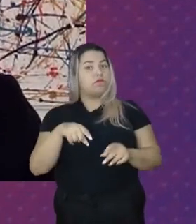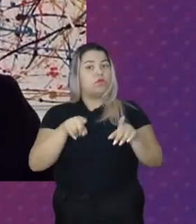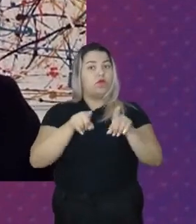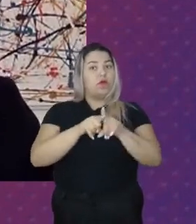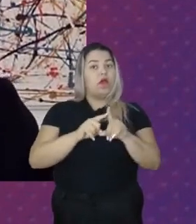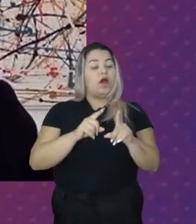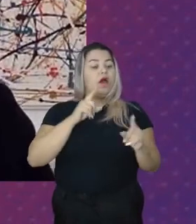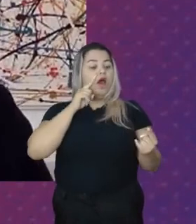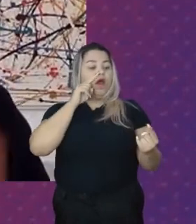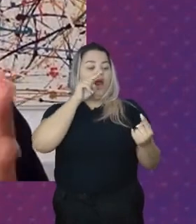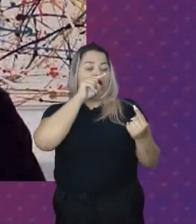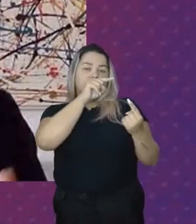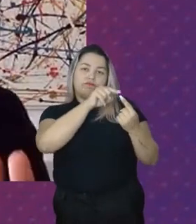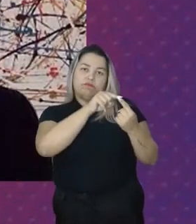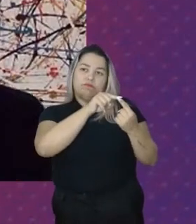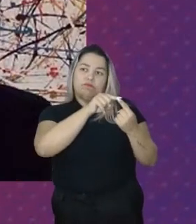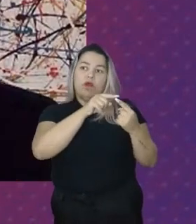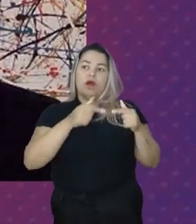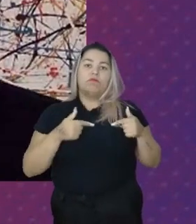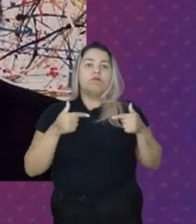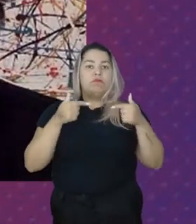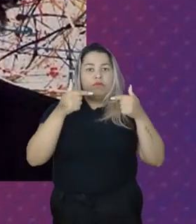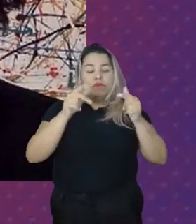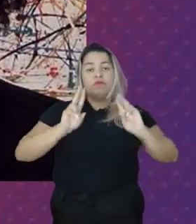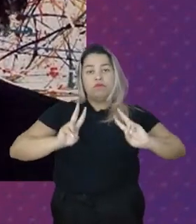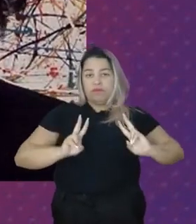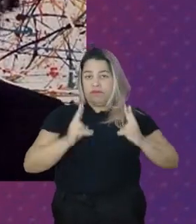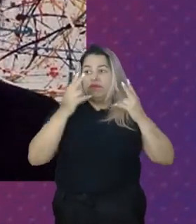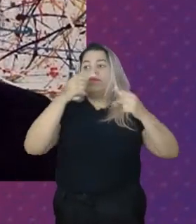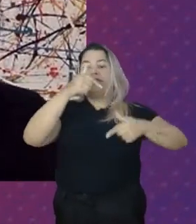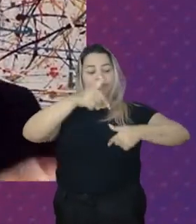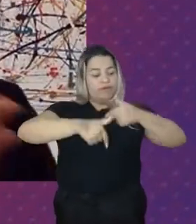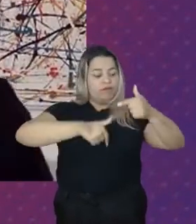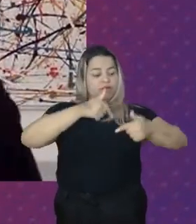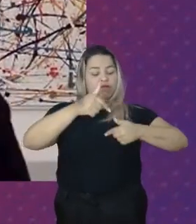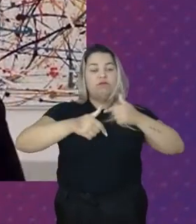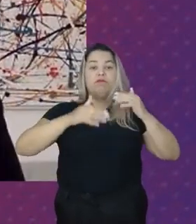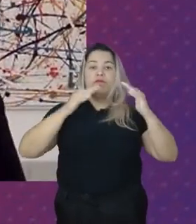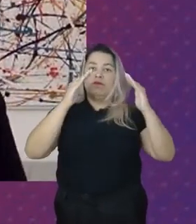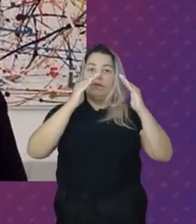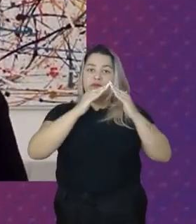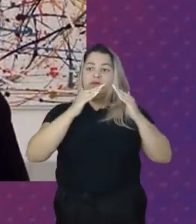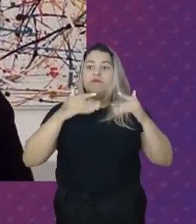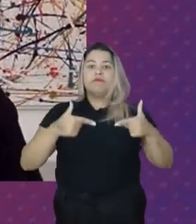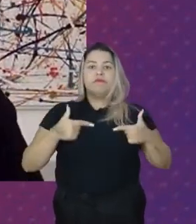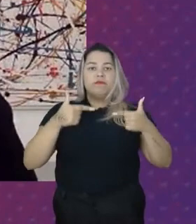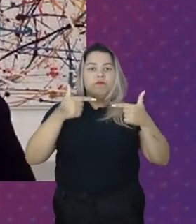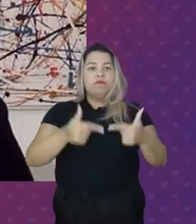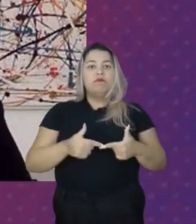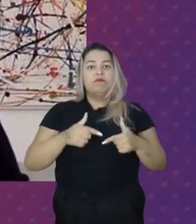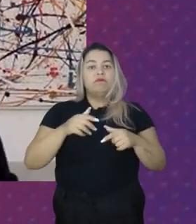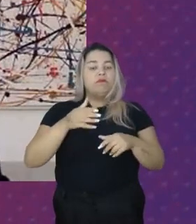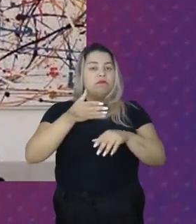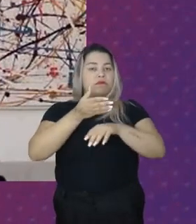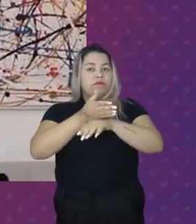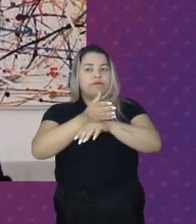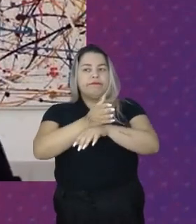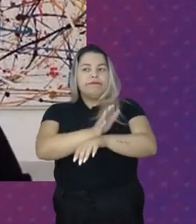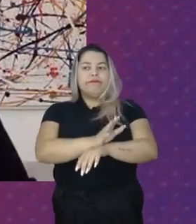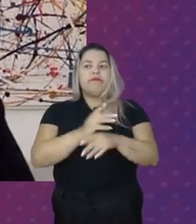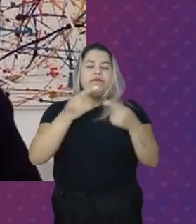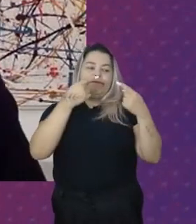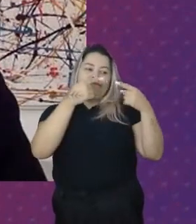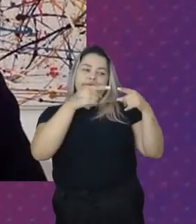relação íntima entre a luta pela valorização do trabalho doméstico, a luta antirracista e a luta